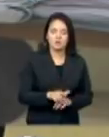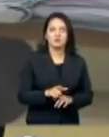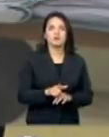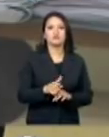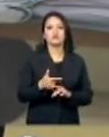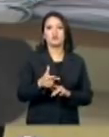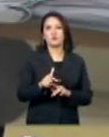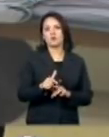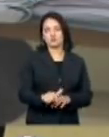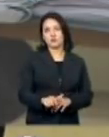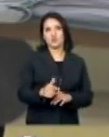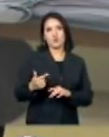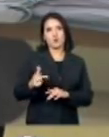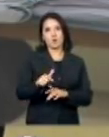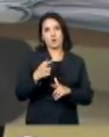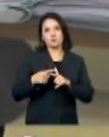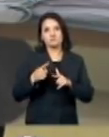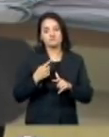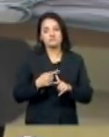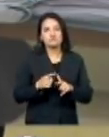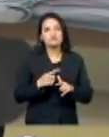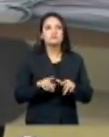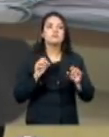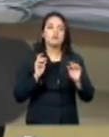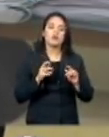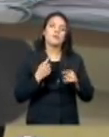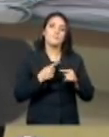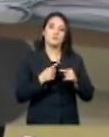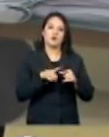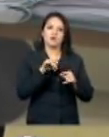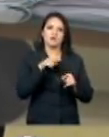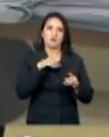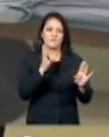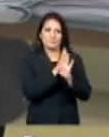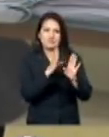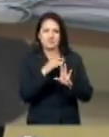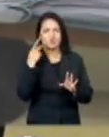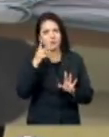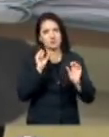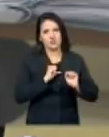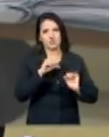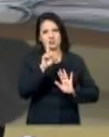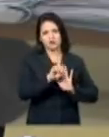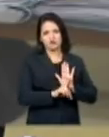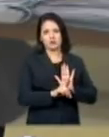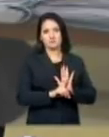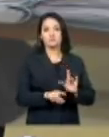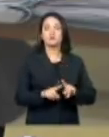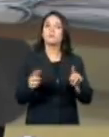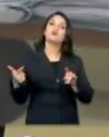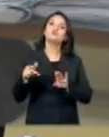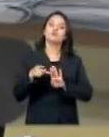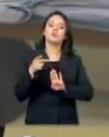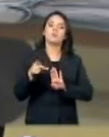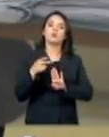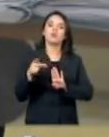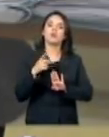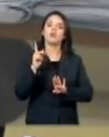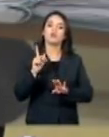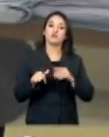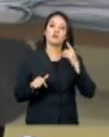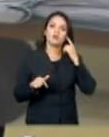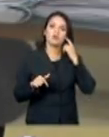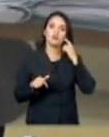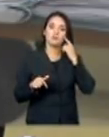política em outros termos a portaria 1.104 de 64 fundamento único da exclusão do